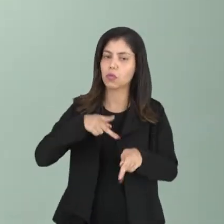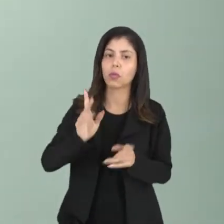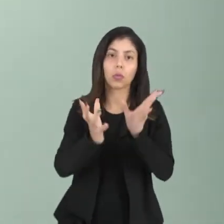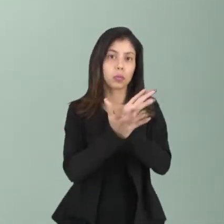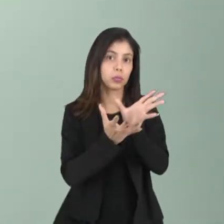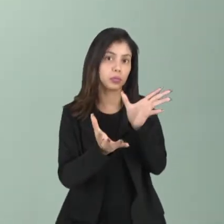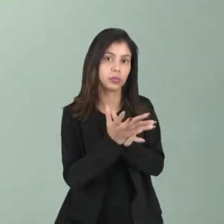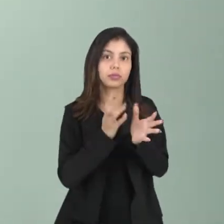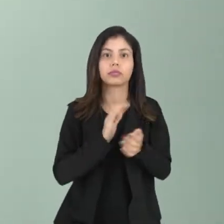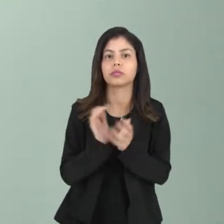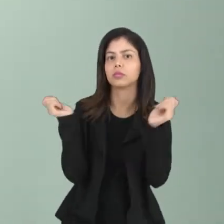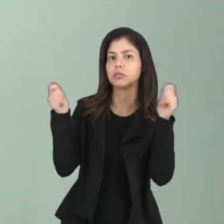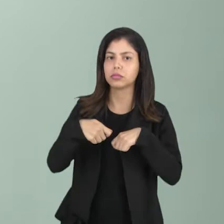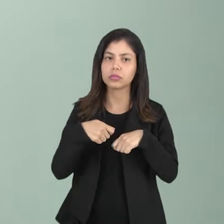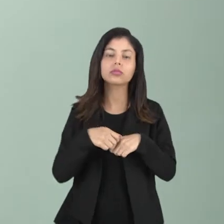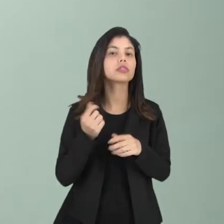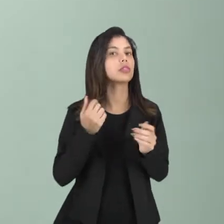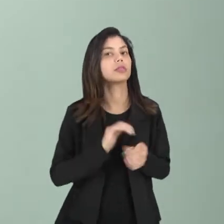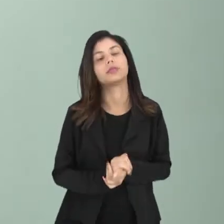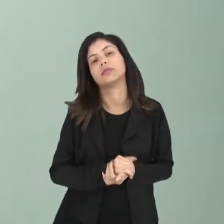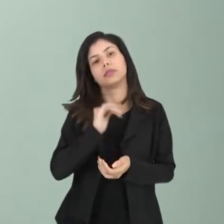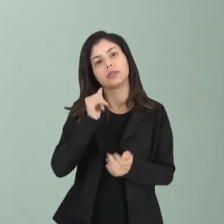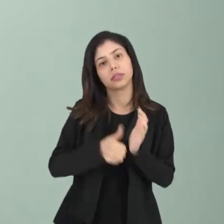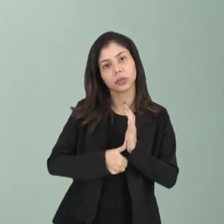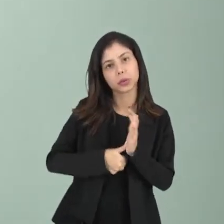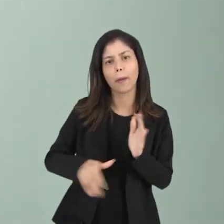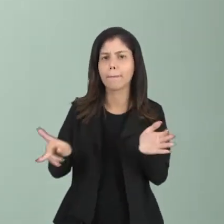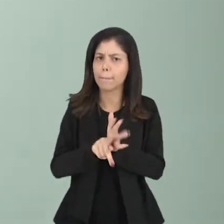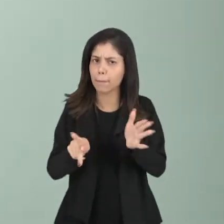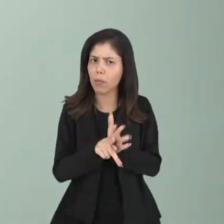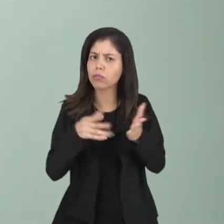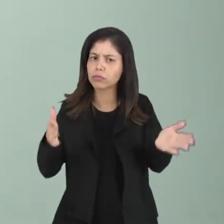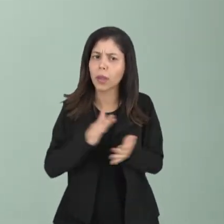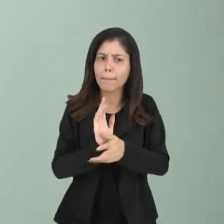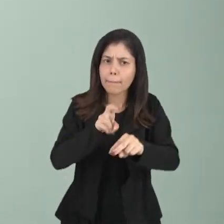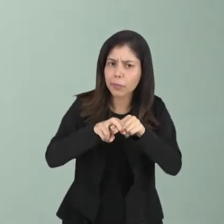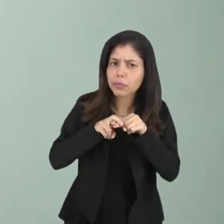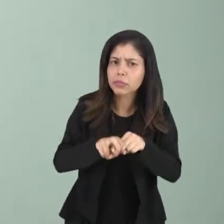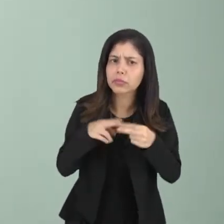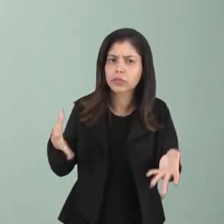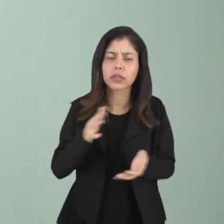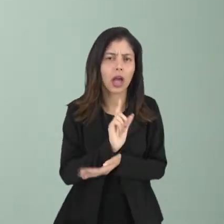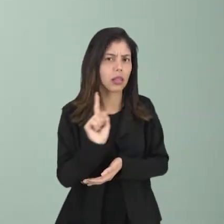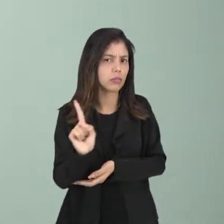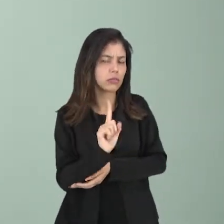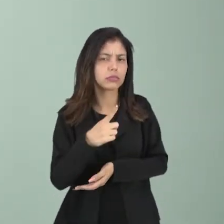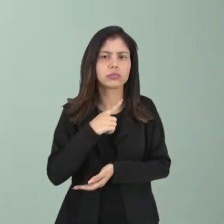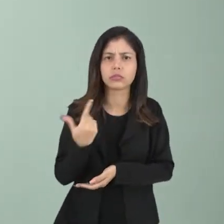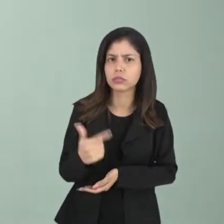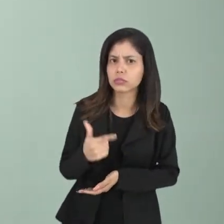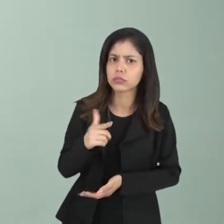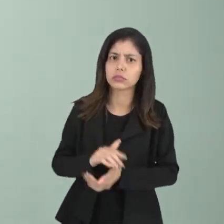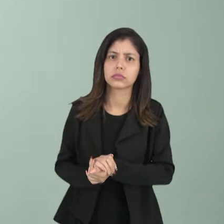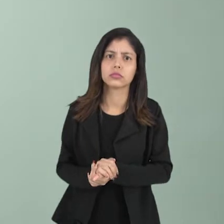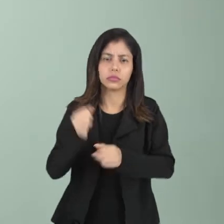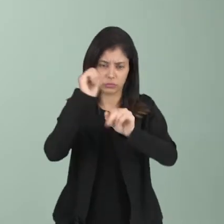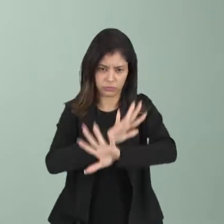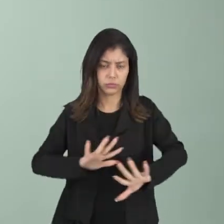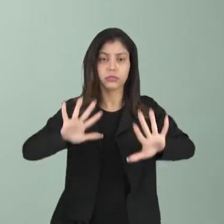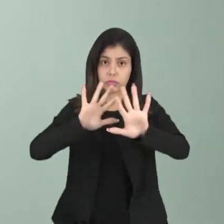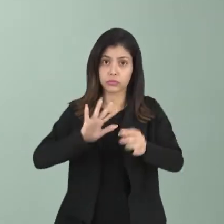um grupo que possui uma identidade própria. Por isso que não há uma cultura universal. Se